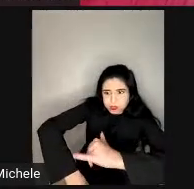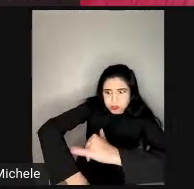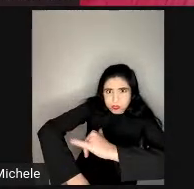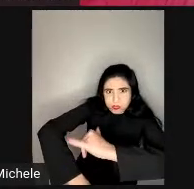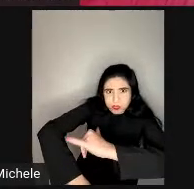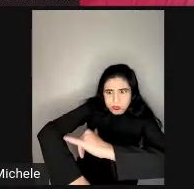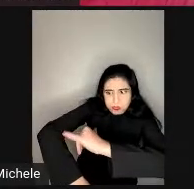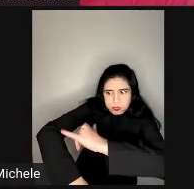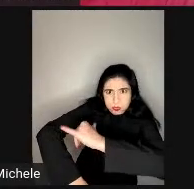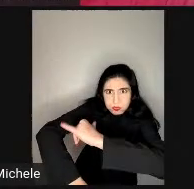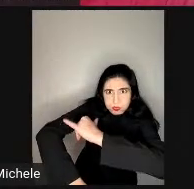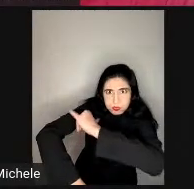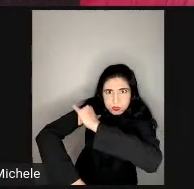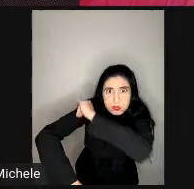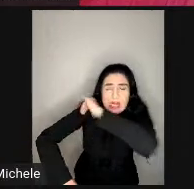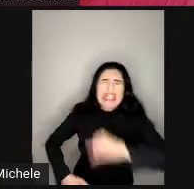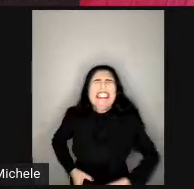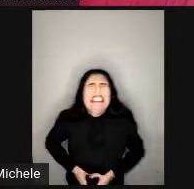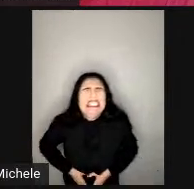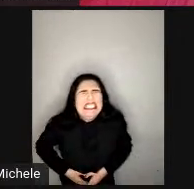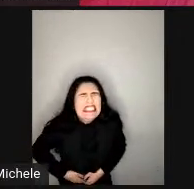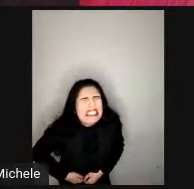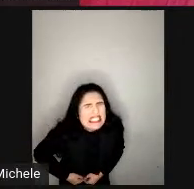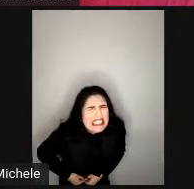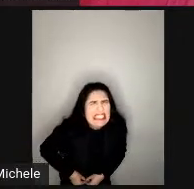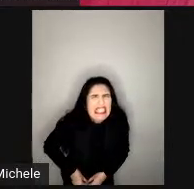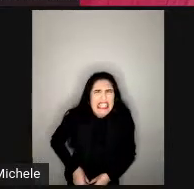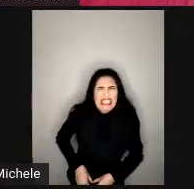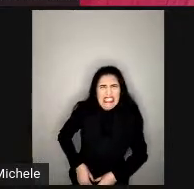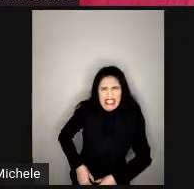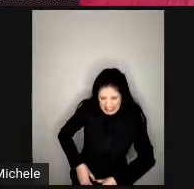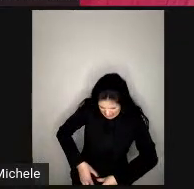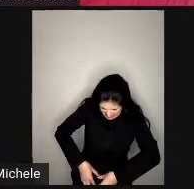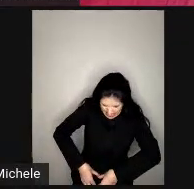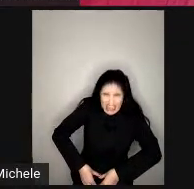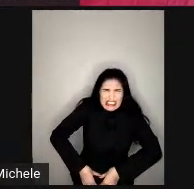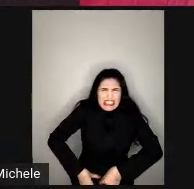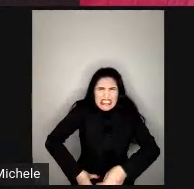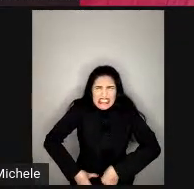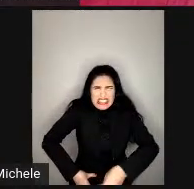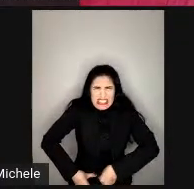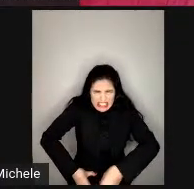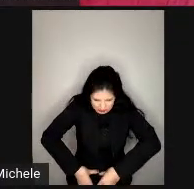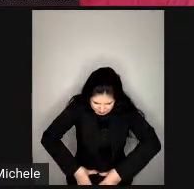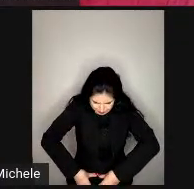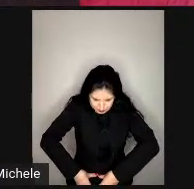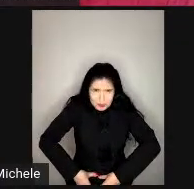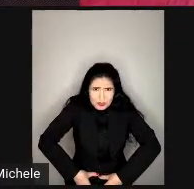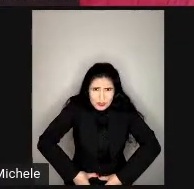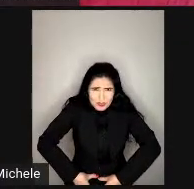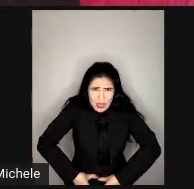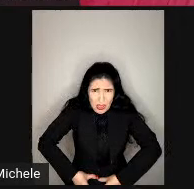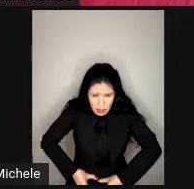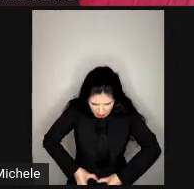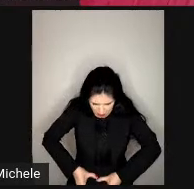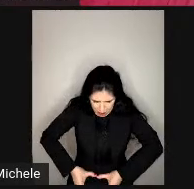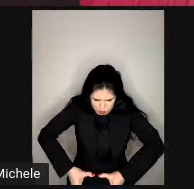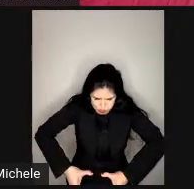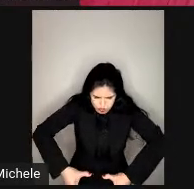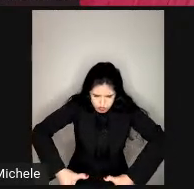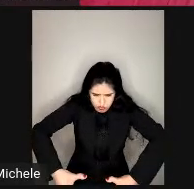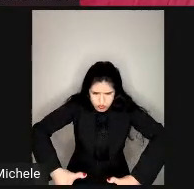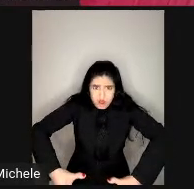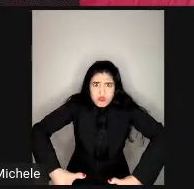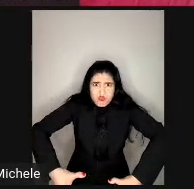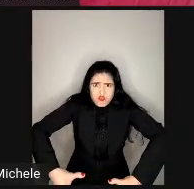estava bem perto aqui, né, nesse quadrante daqui. Então ele quase que saía, dava para sentir